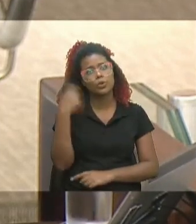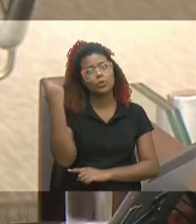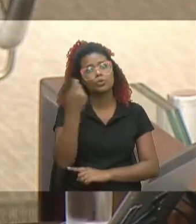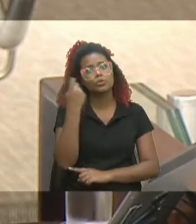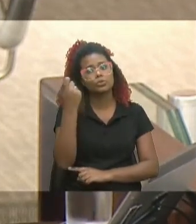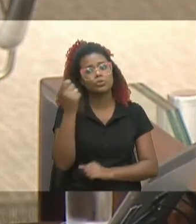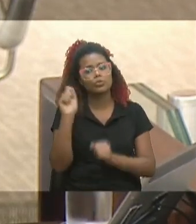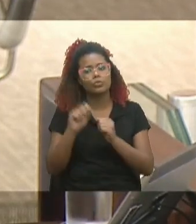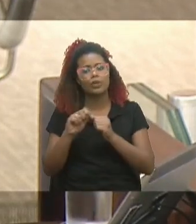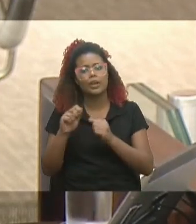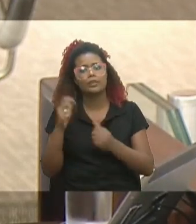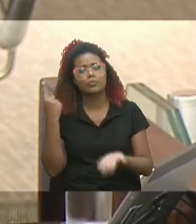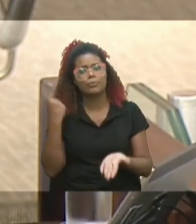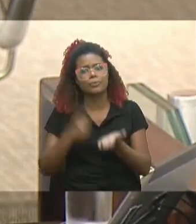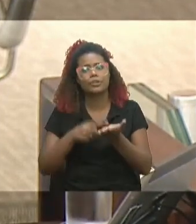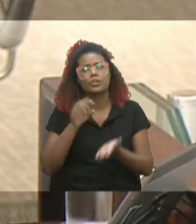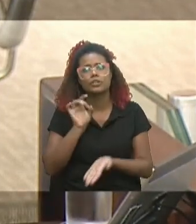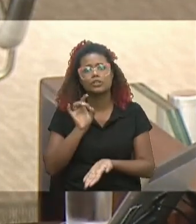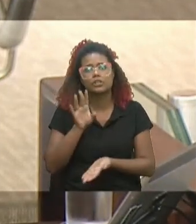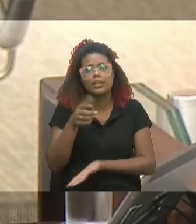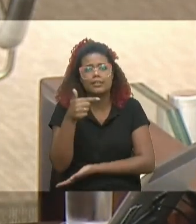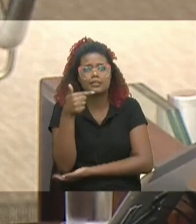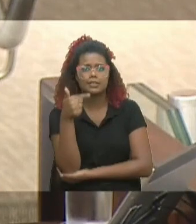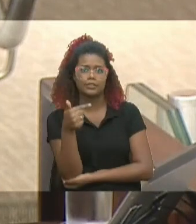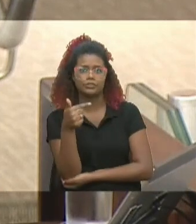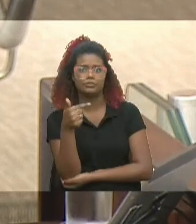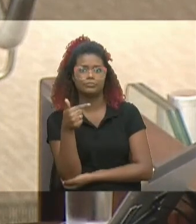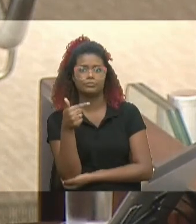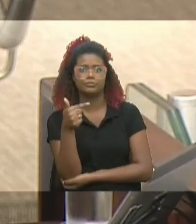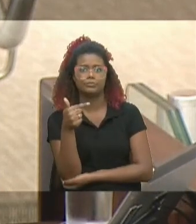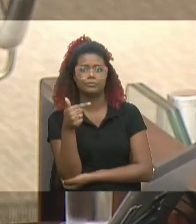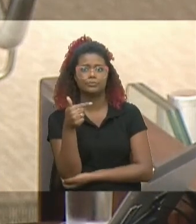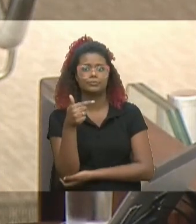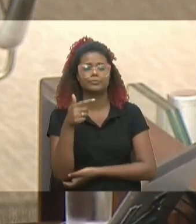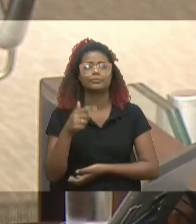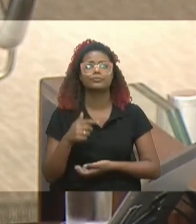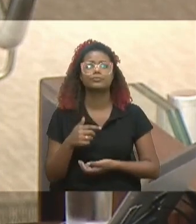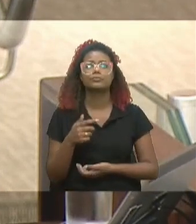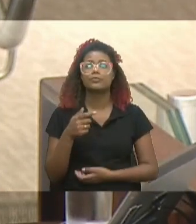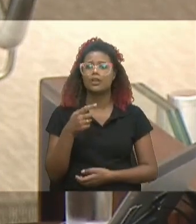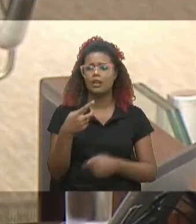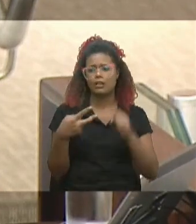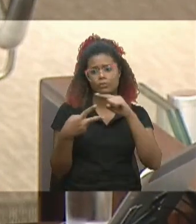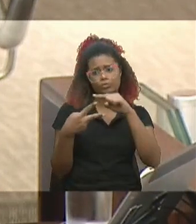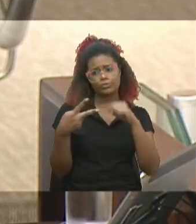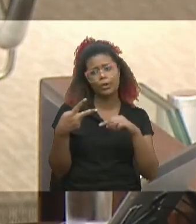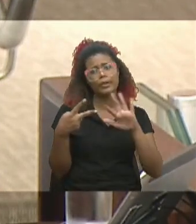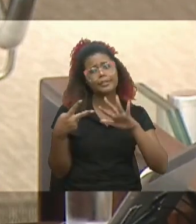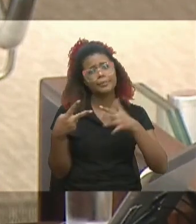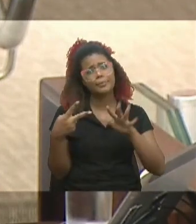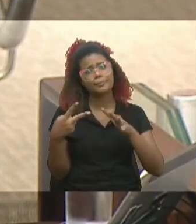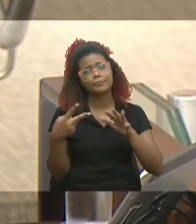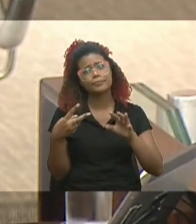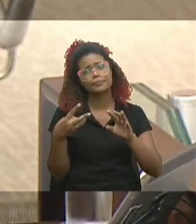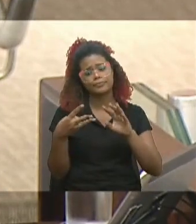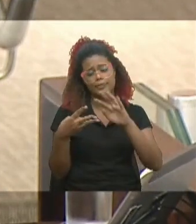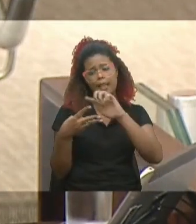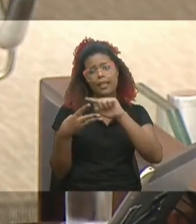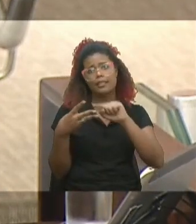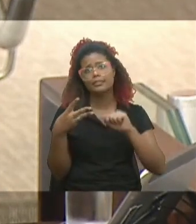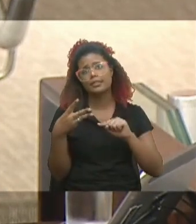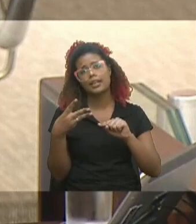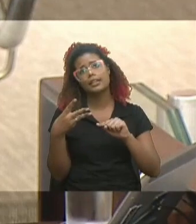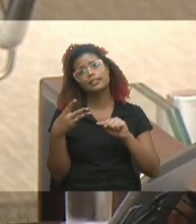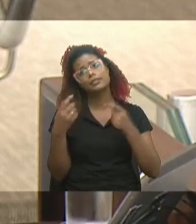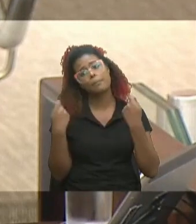apenas sete do 56 indicadores dois Ele atende parcialmente e três tem possibilidade de